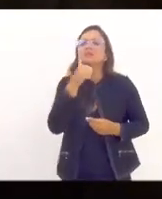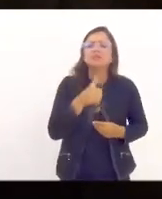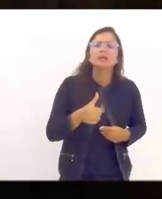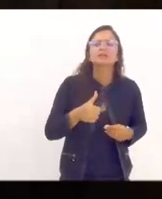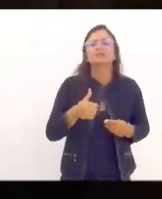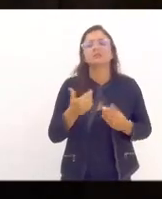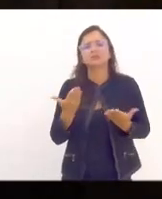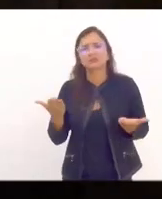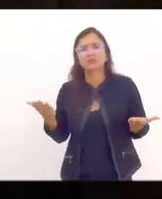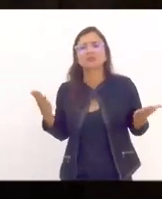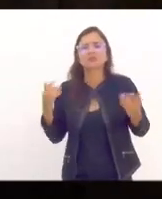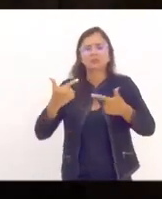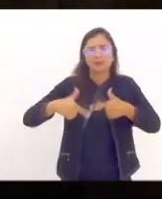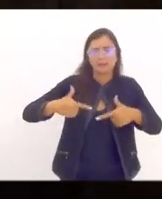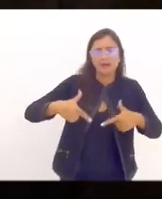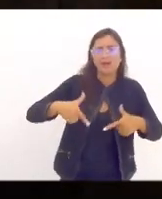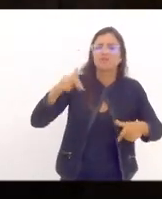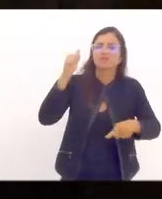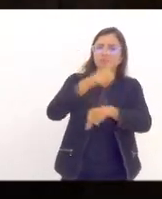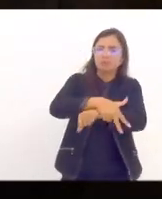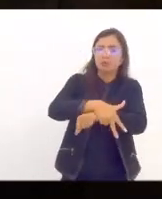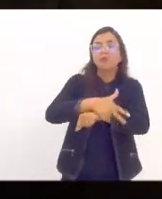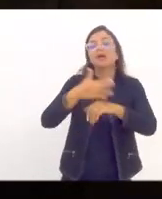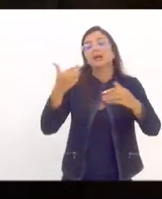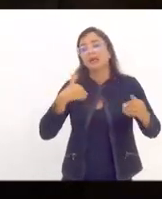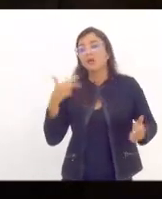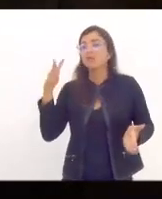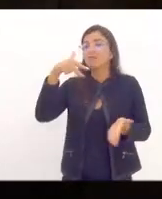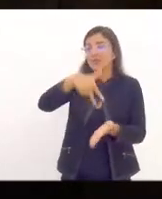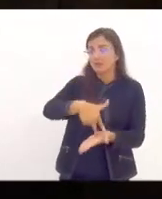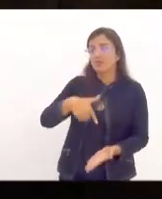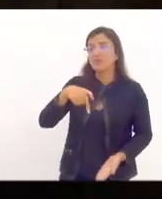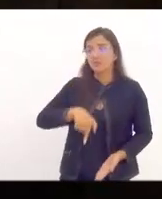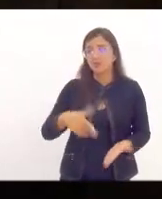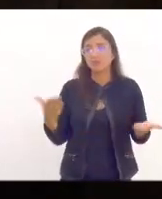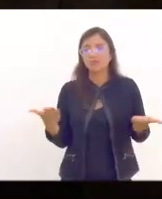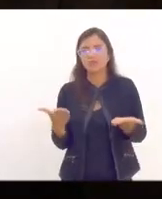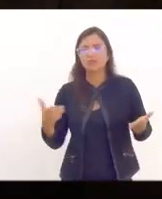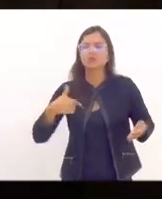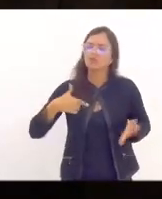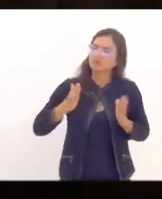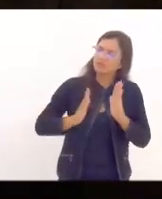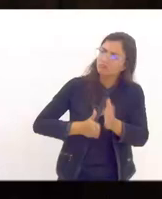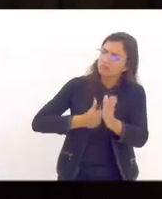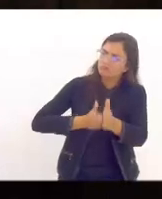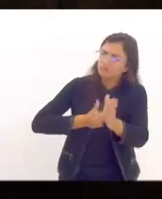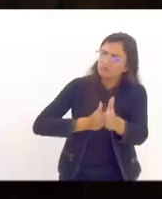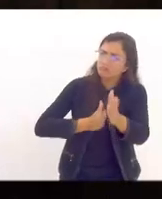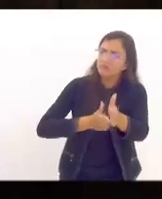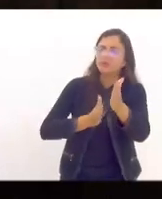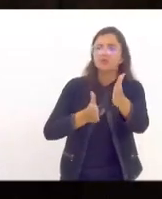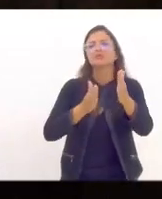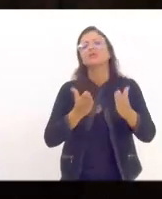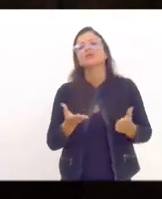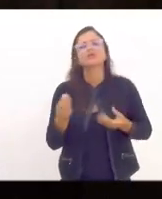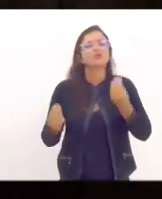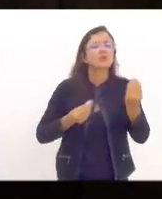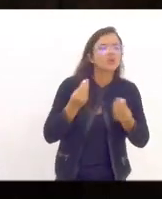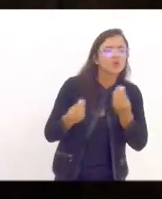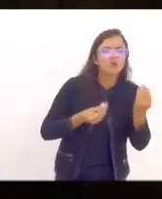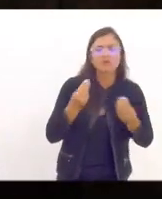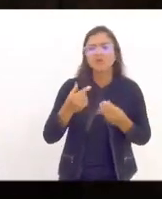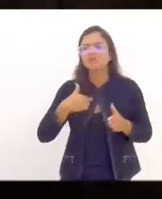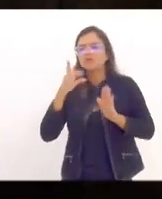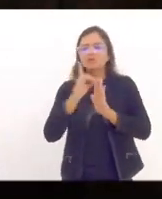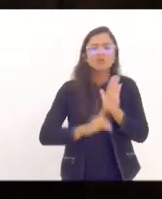que se eu tô aqui nesse lugar hoje e posse tem consciência disso esse caminho que eu vou que eu vou trabalhar como é que a gente garante